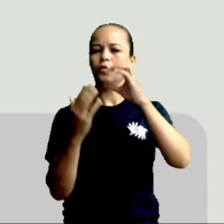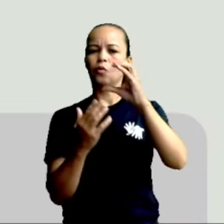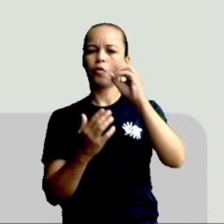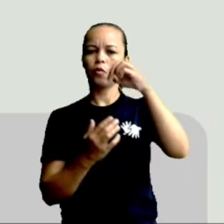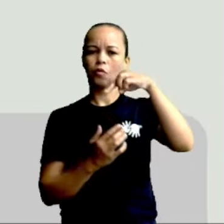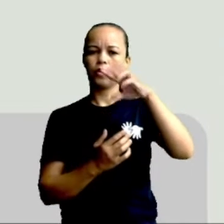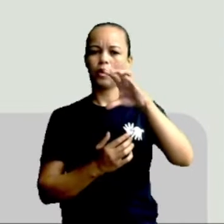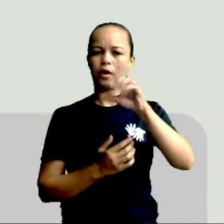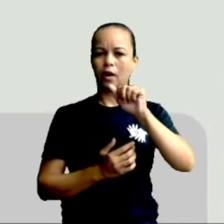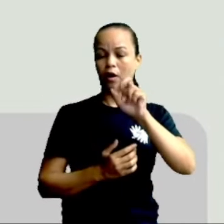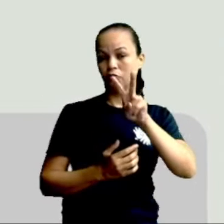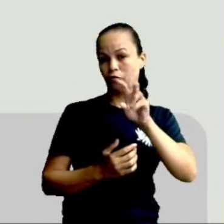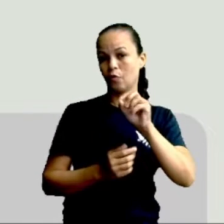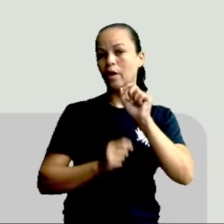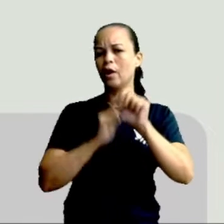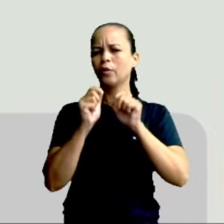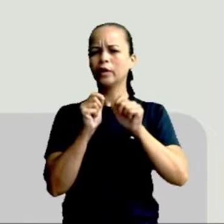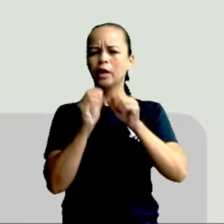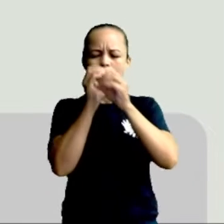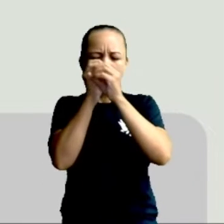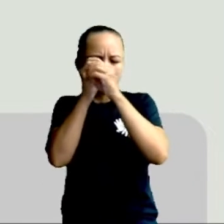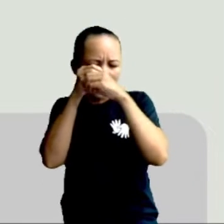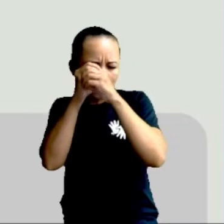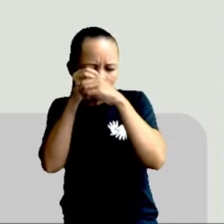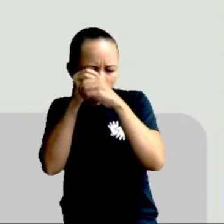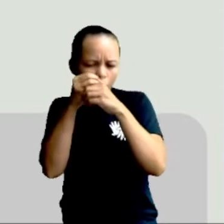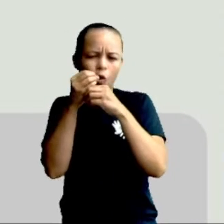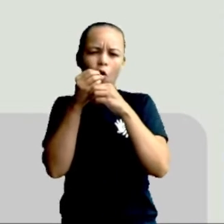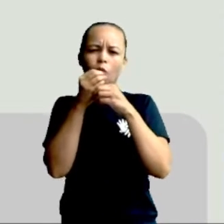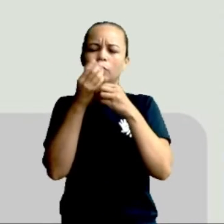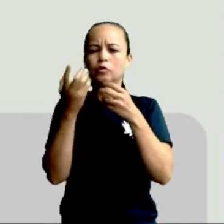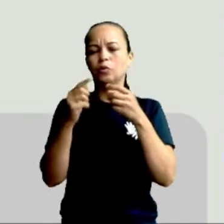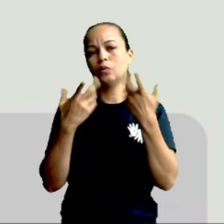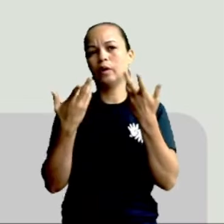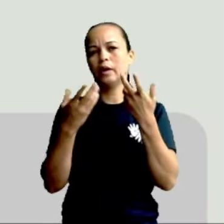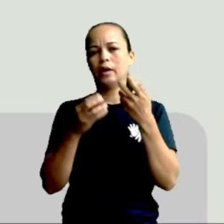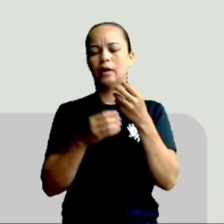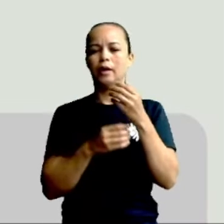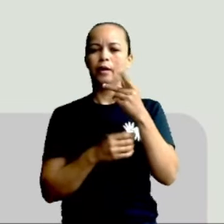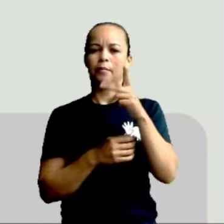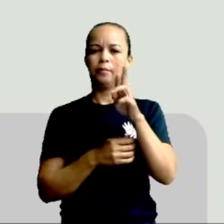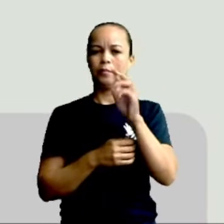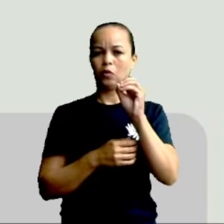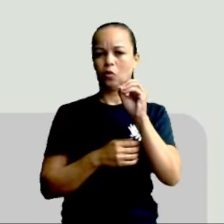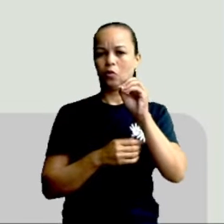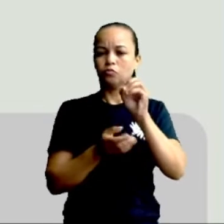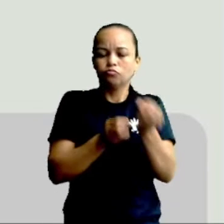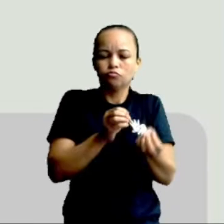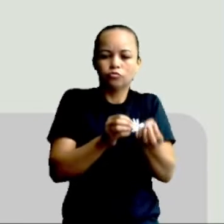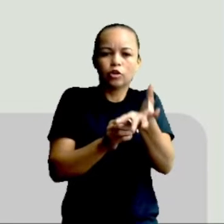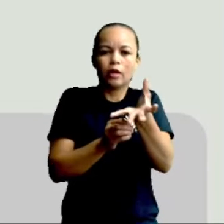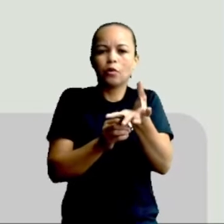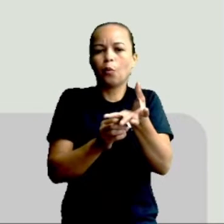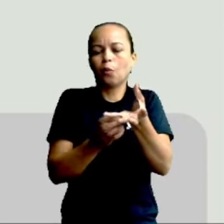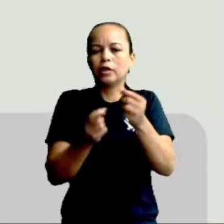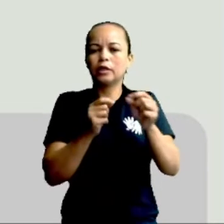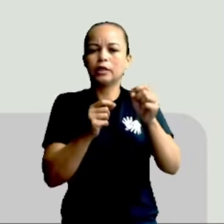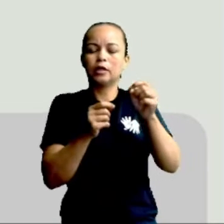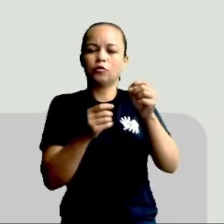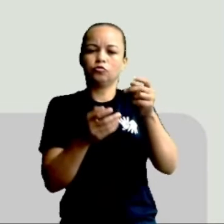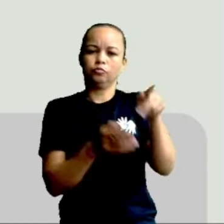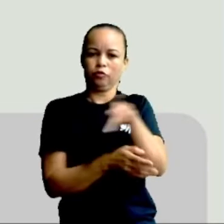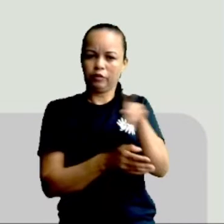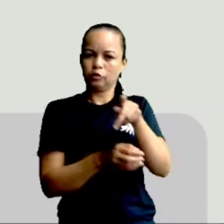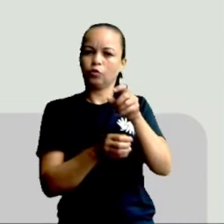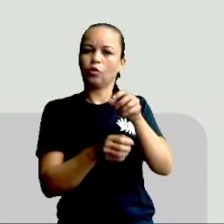côncavos, no telescópio, nos projetores que os professores utilizam para mostrar os slides para você, um filme, alguma coisa,